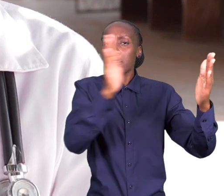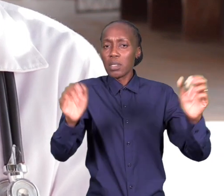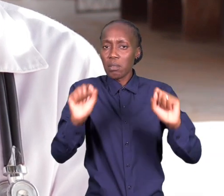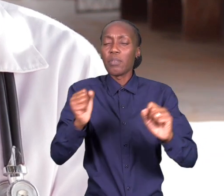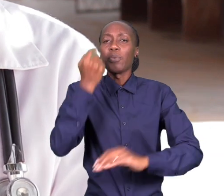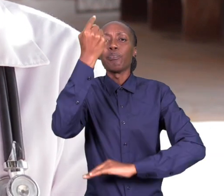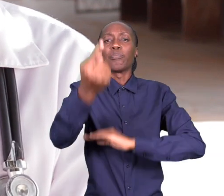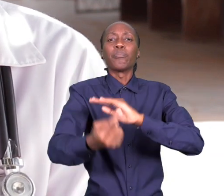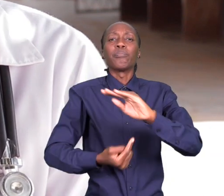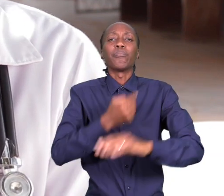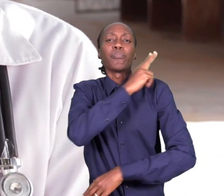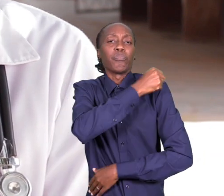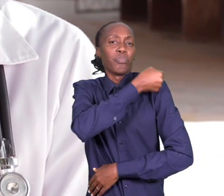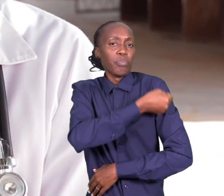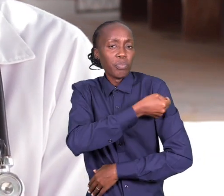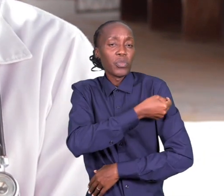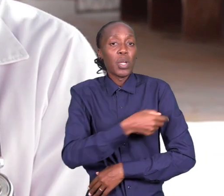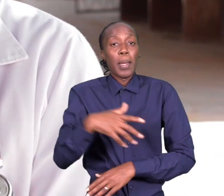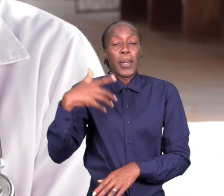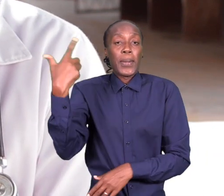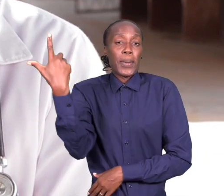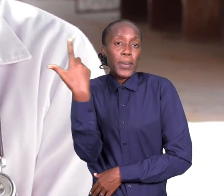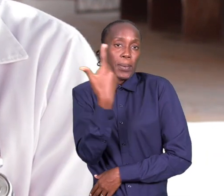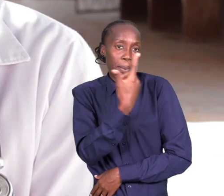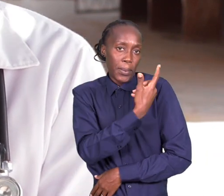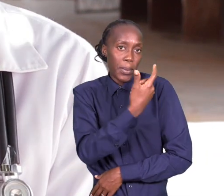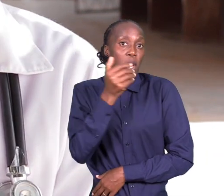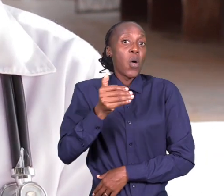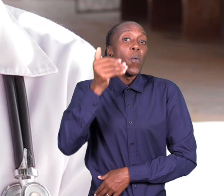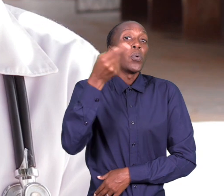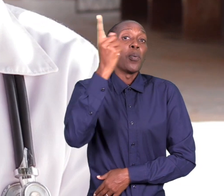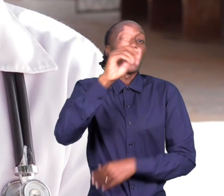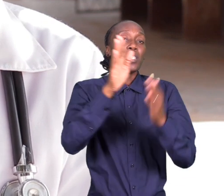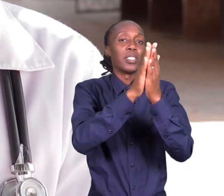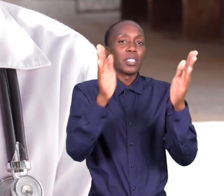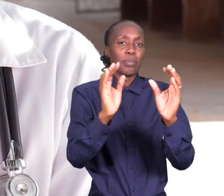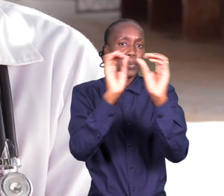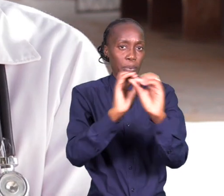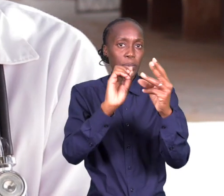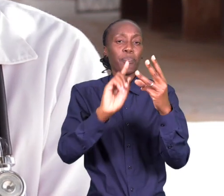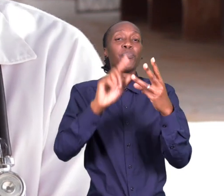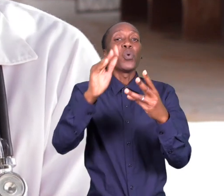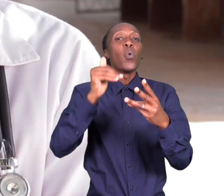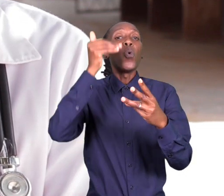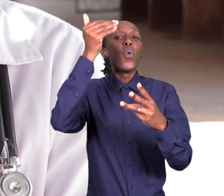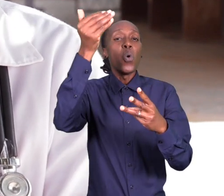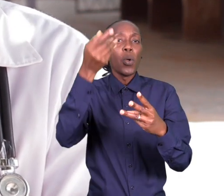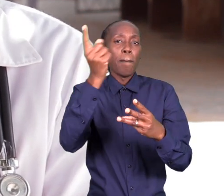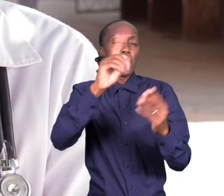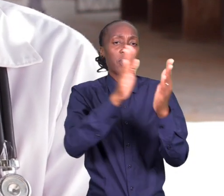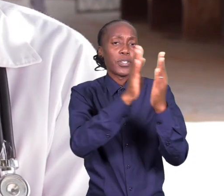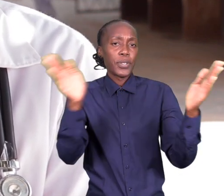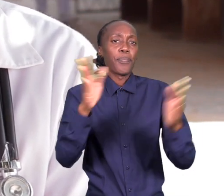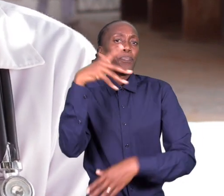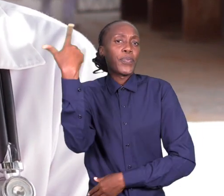à vacinação. Pode receber este mês uma outra vacina e outro mês não receber, outro mês receber uma outra, assim